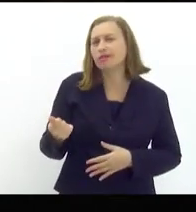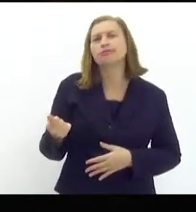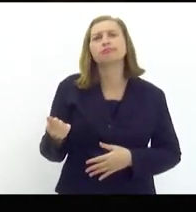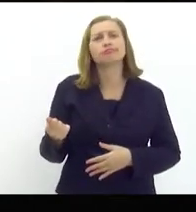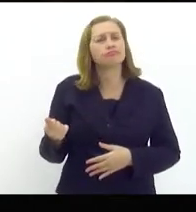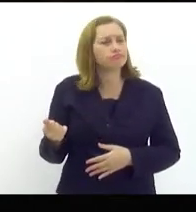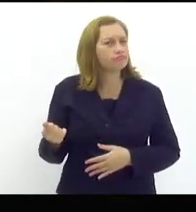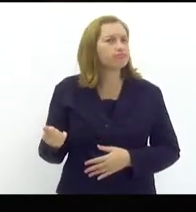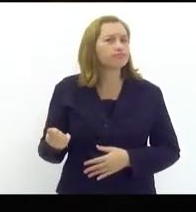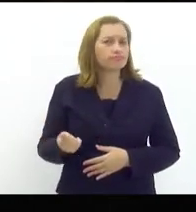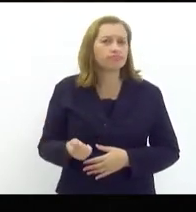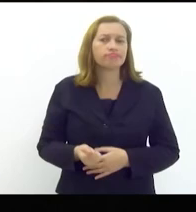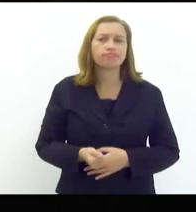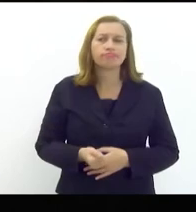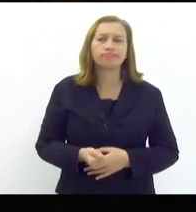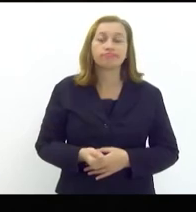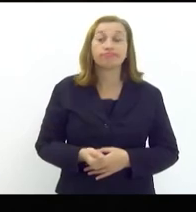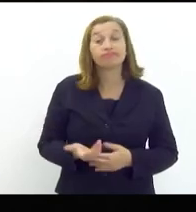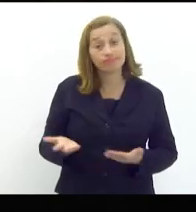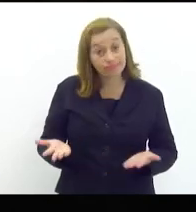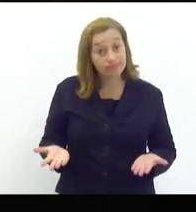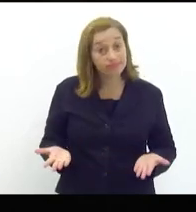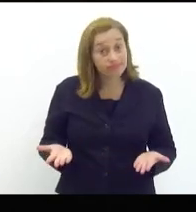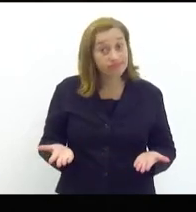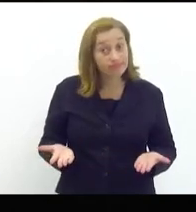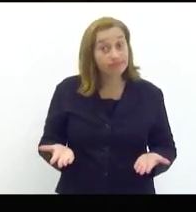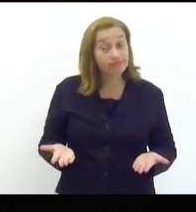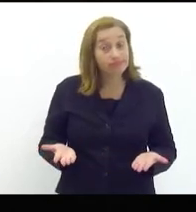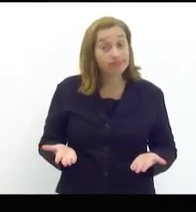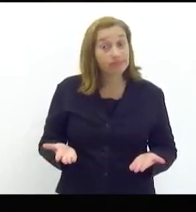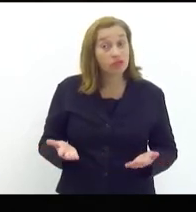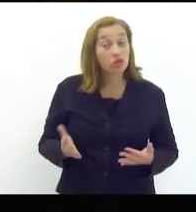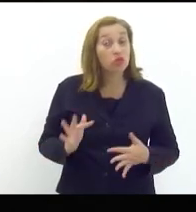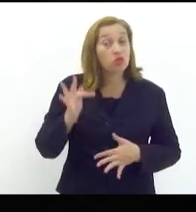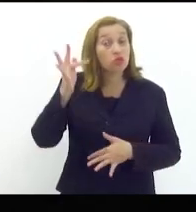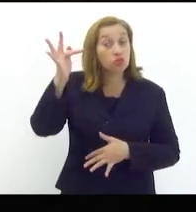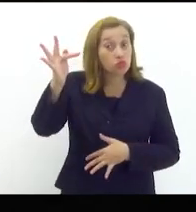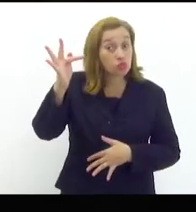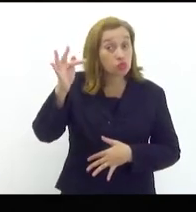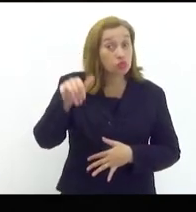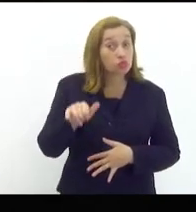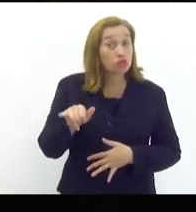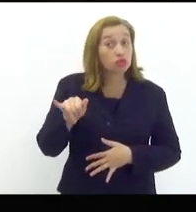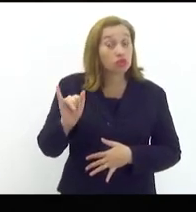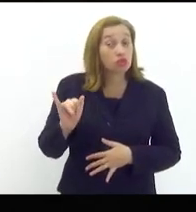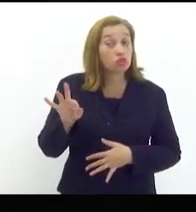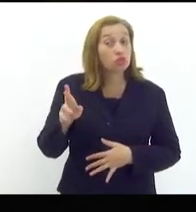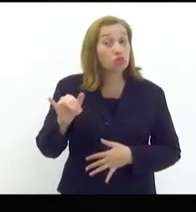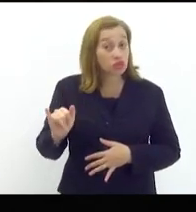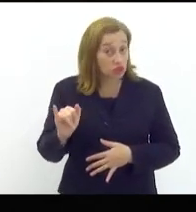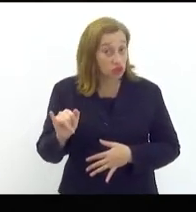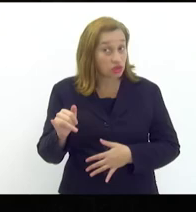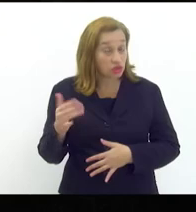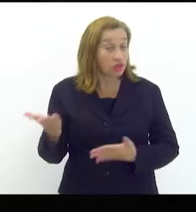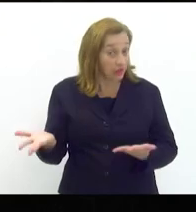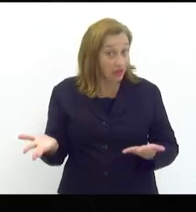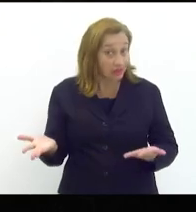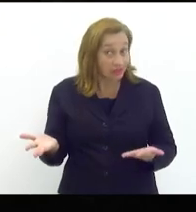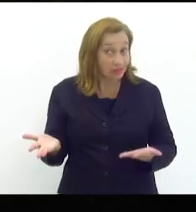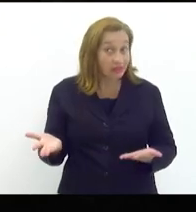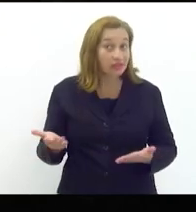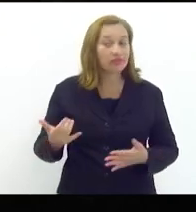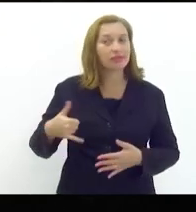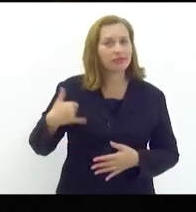serão indo embora mas sobraram para os futuros yurires que tem